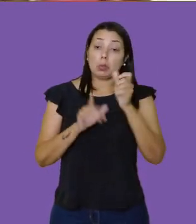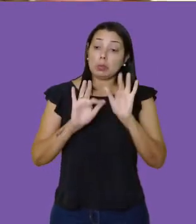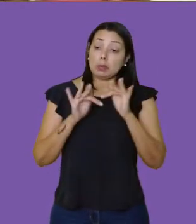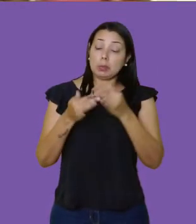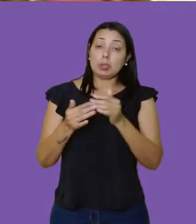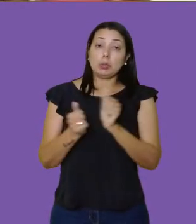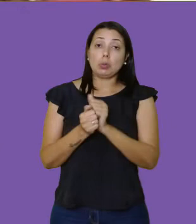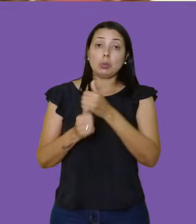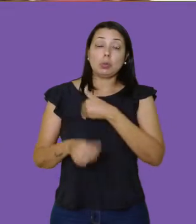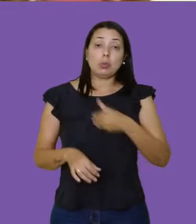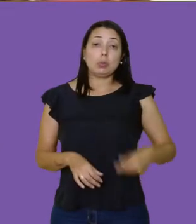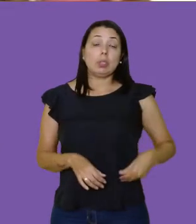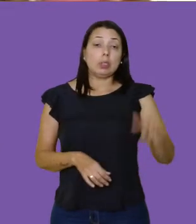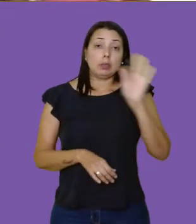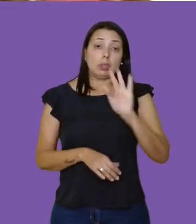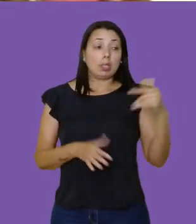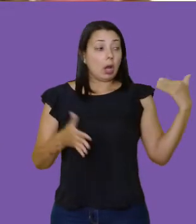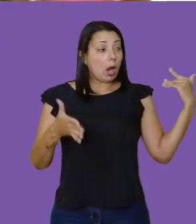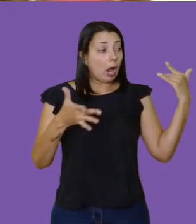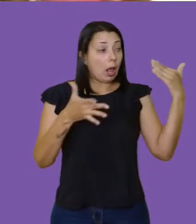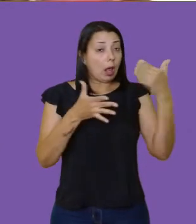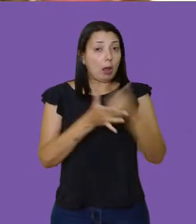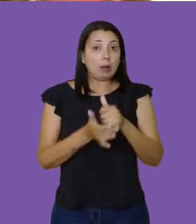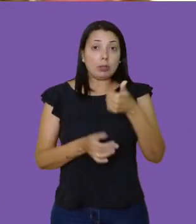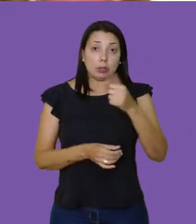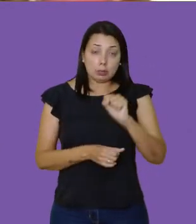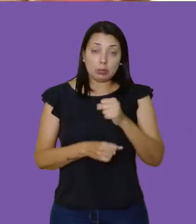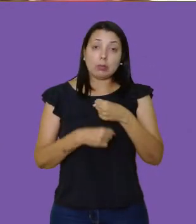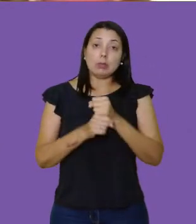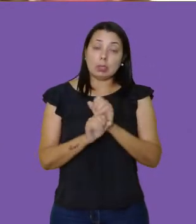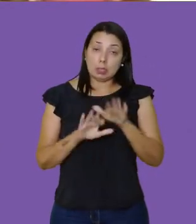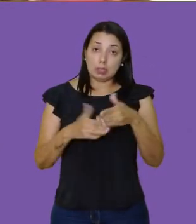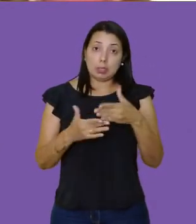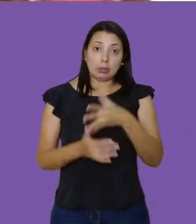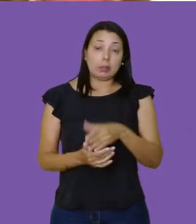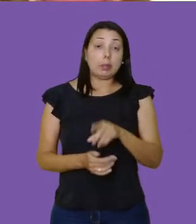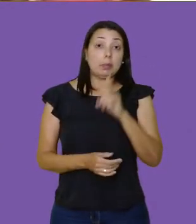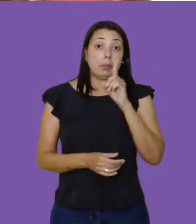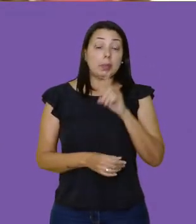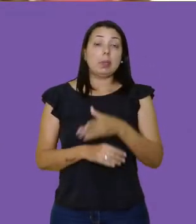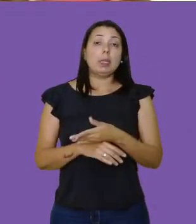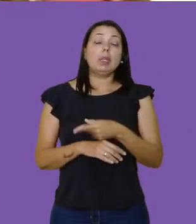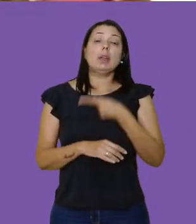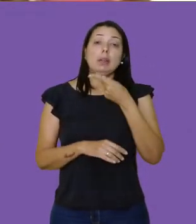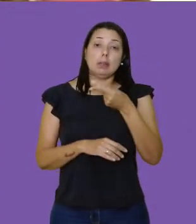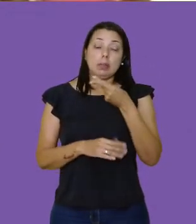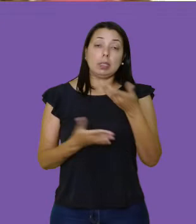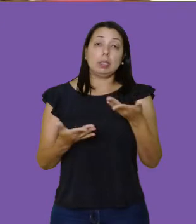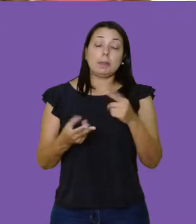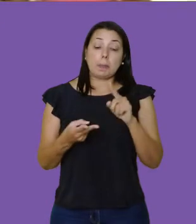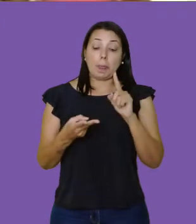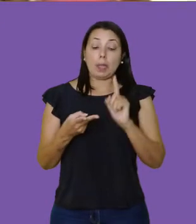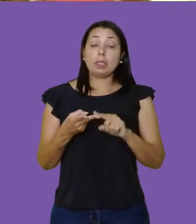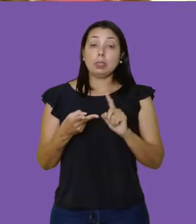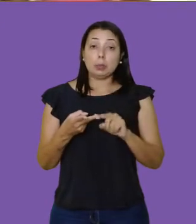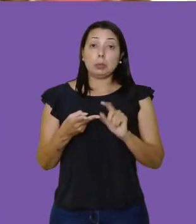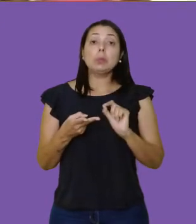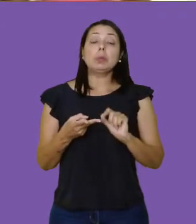parceria com o governo federal ao longo desses 18 anos. Então, acho que essa é a primeira grande questão. Segunda